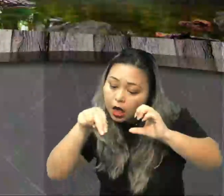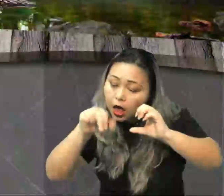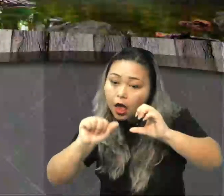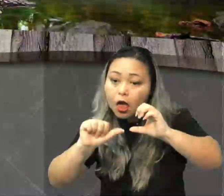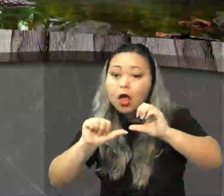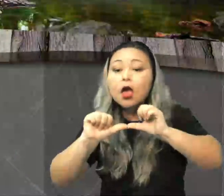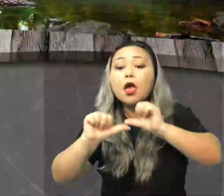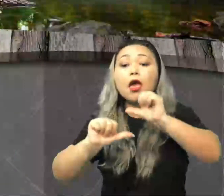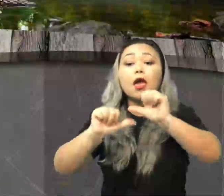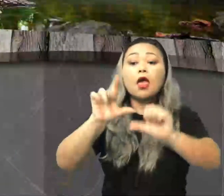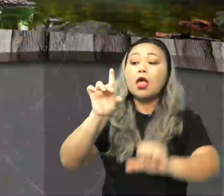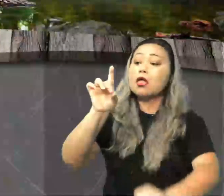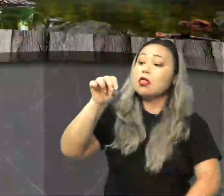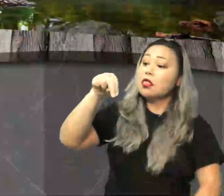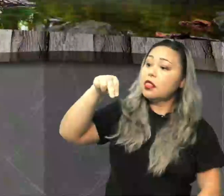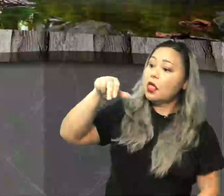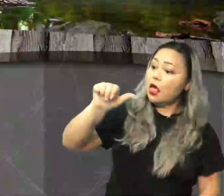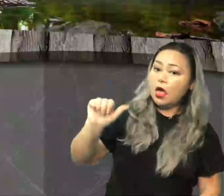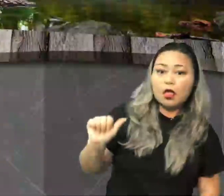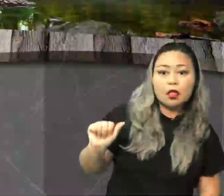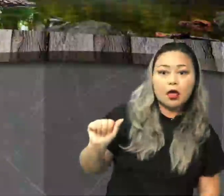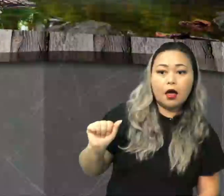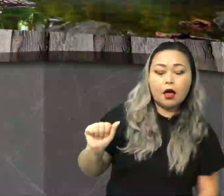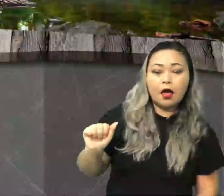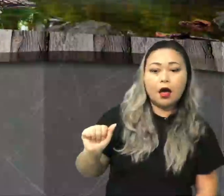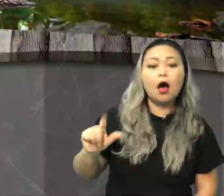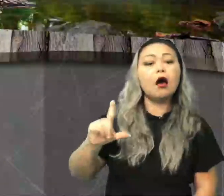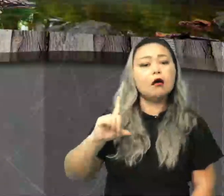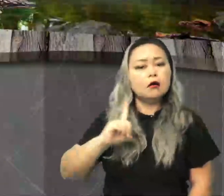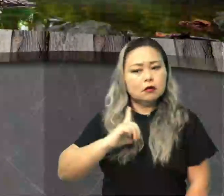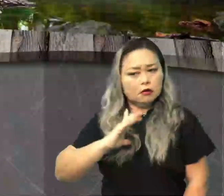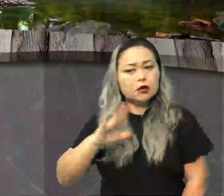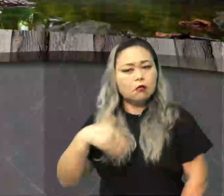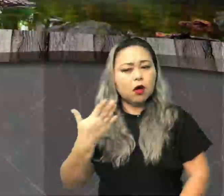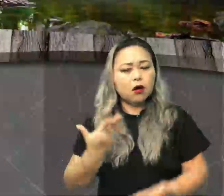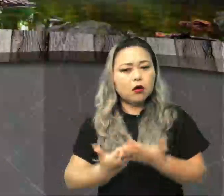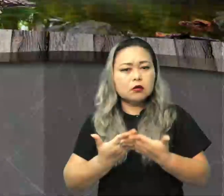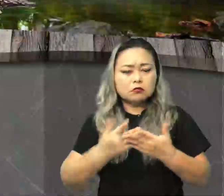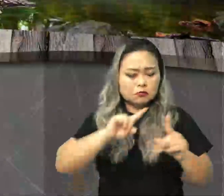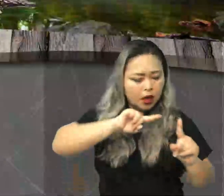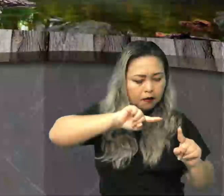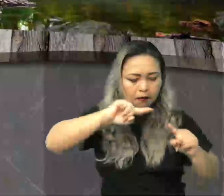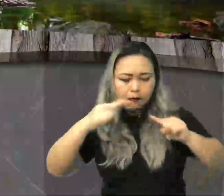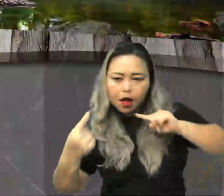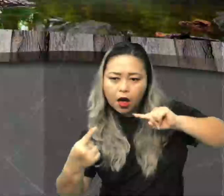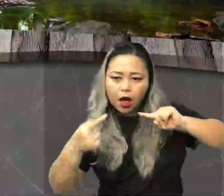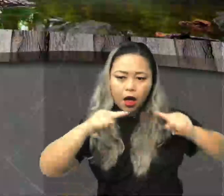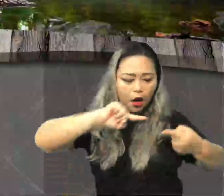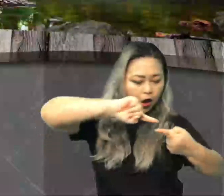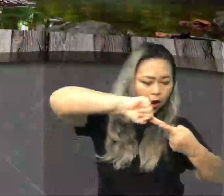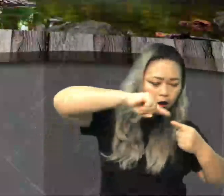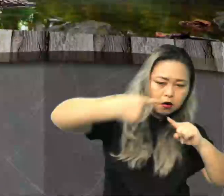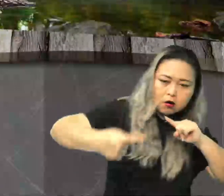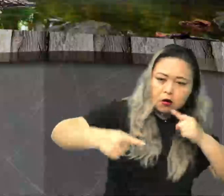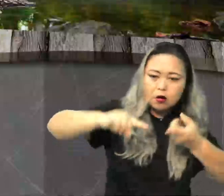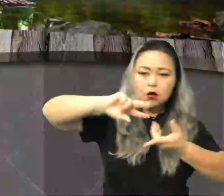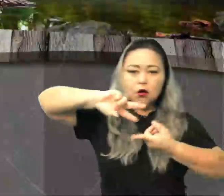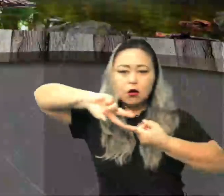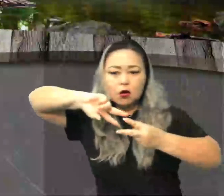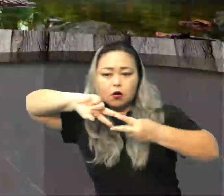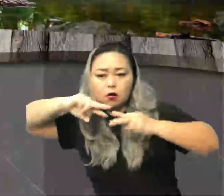em DNA. Lembram? A gente vai ter uma aula sobre isso, de transcrição, tá? Tradução.